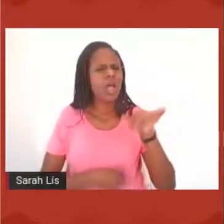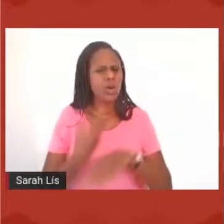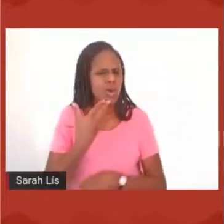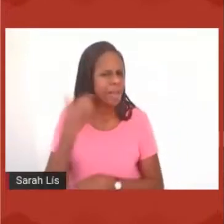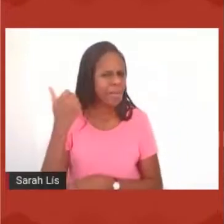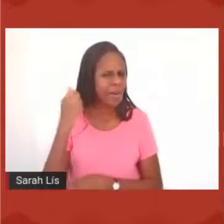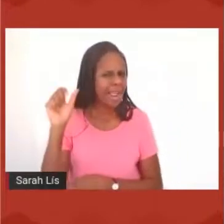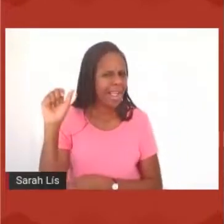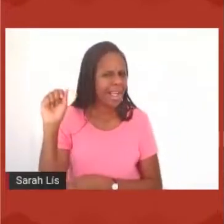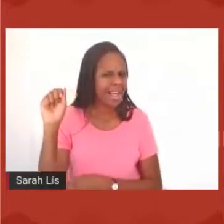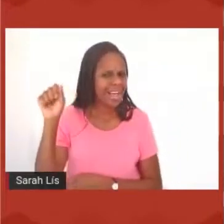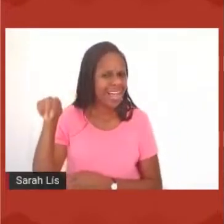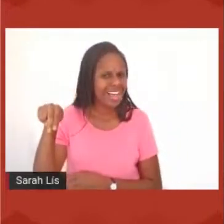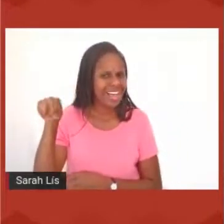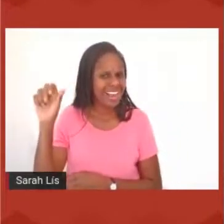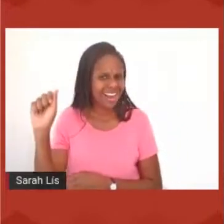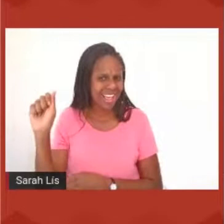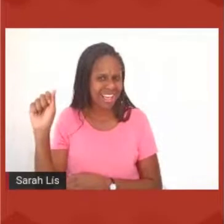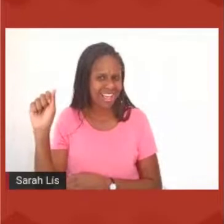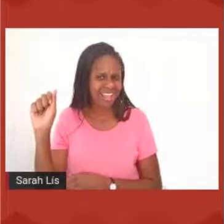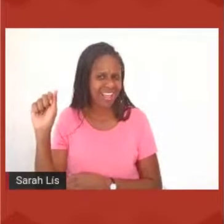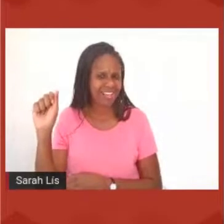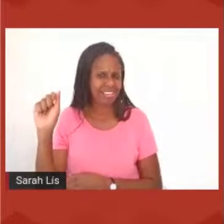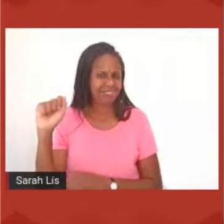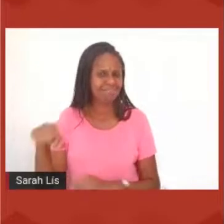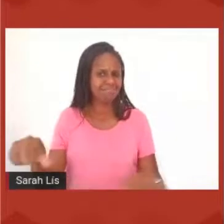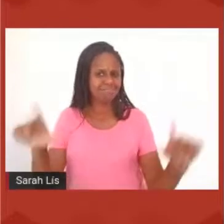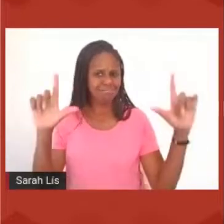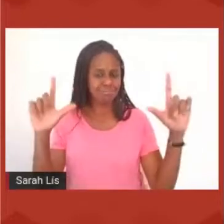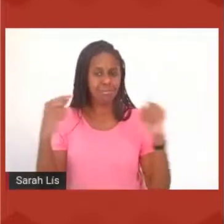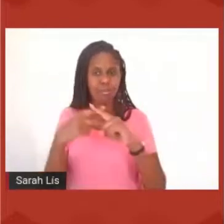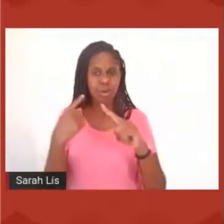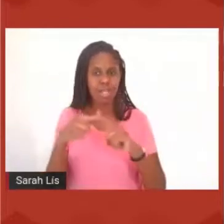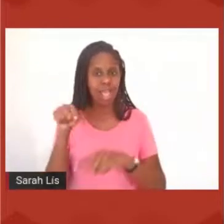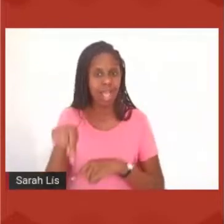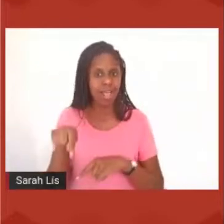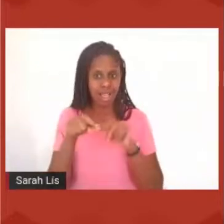tela dela com o Jamboard, já que ela vai estar só nessa sala coordenando